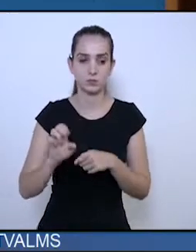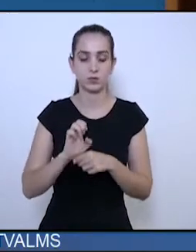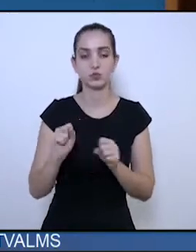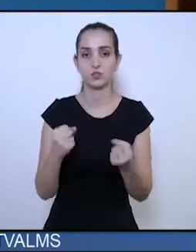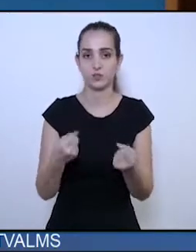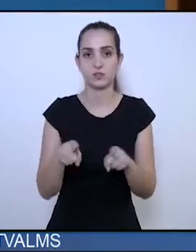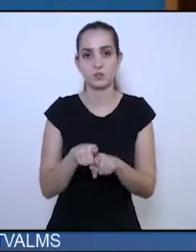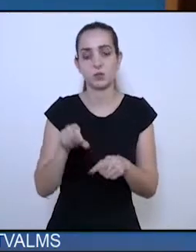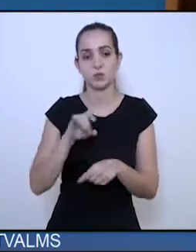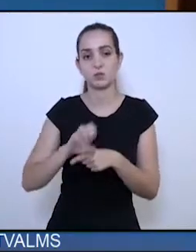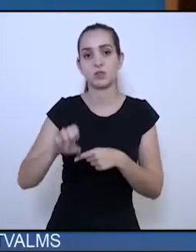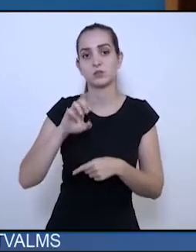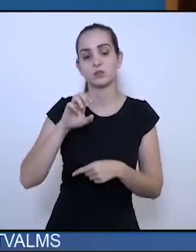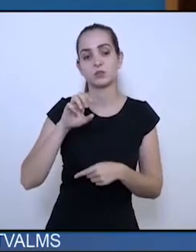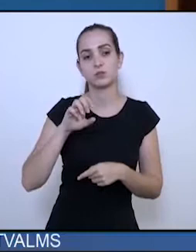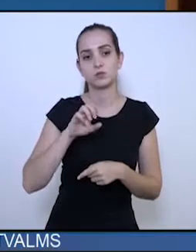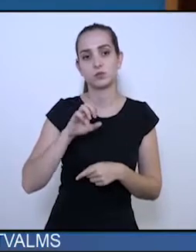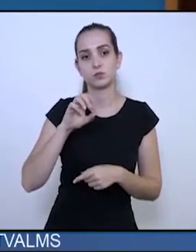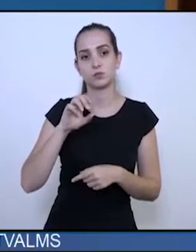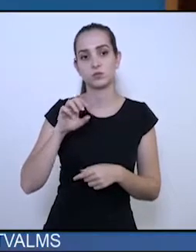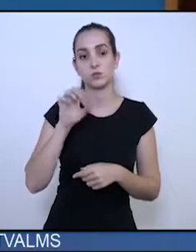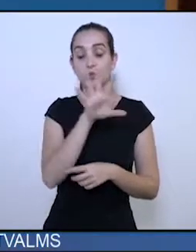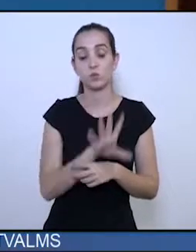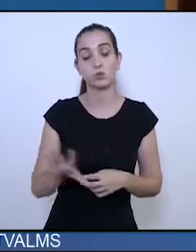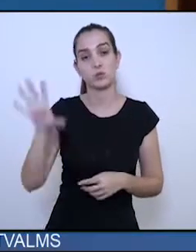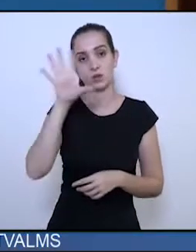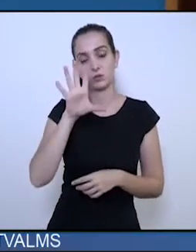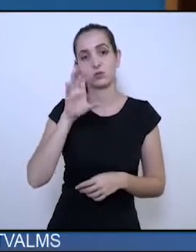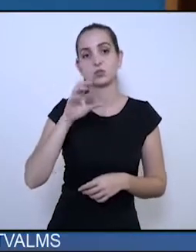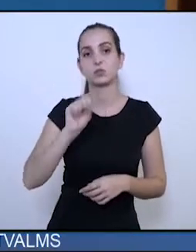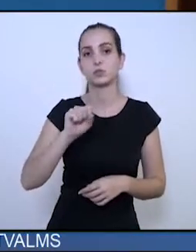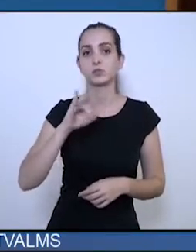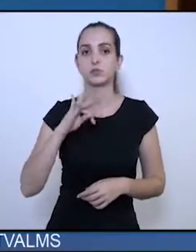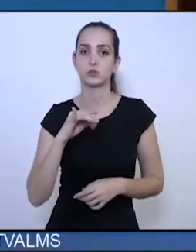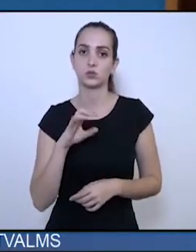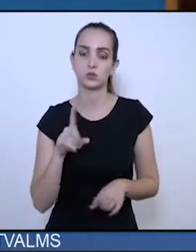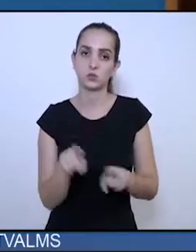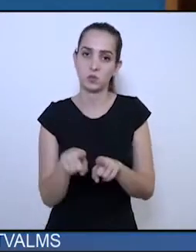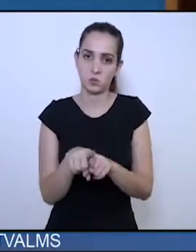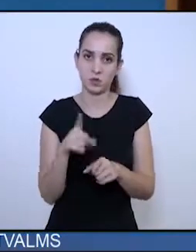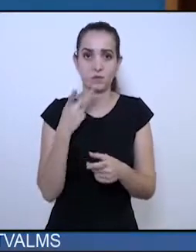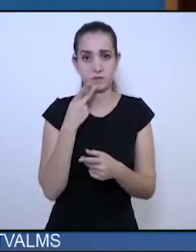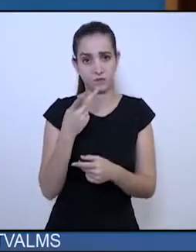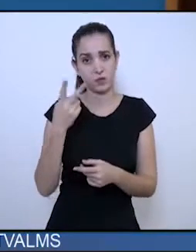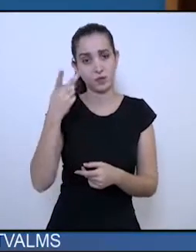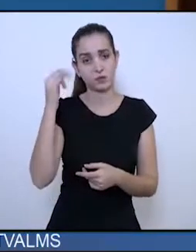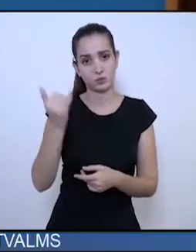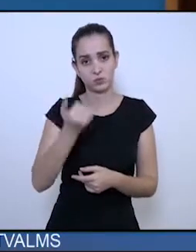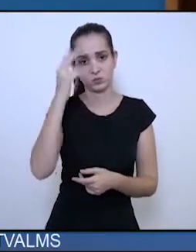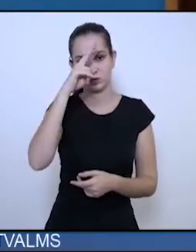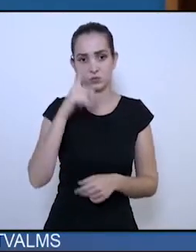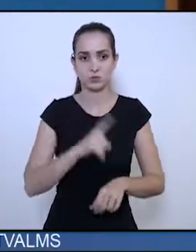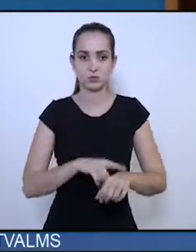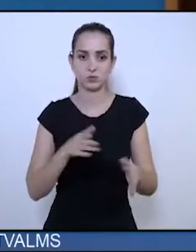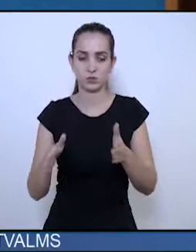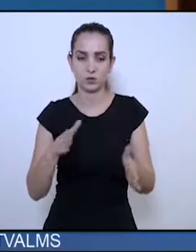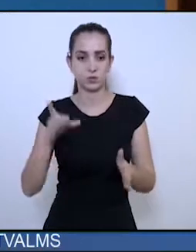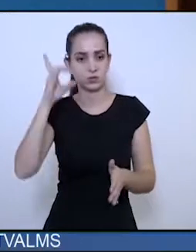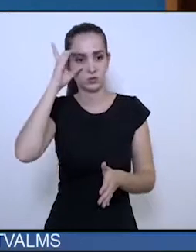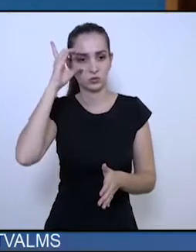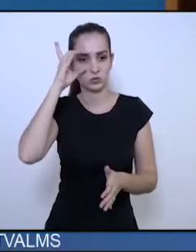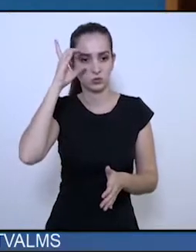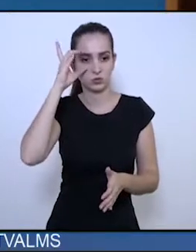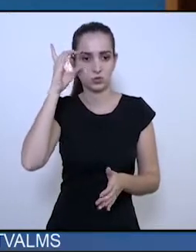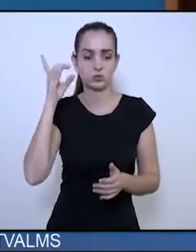É importante a gente lembrar que no período, né, da queda do presidente Dilma,